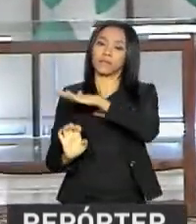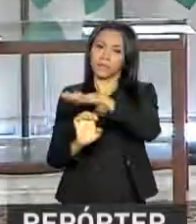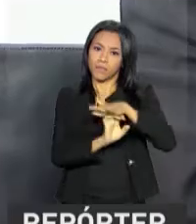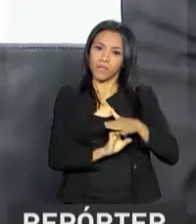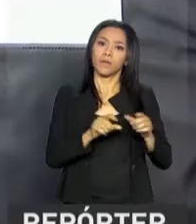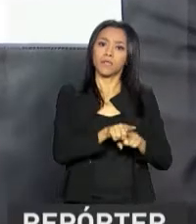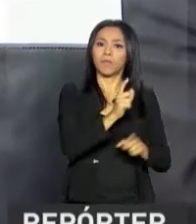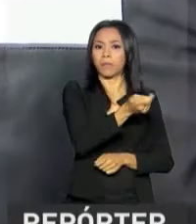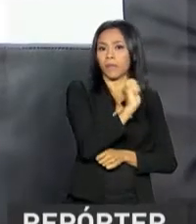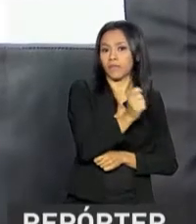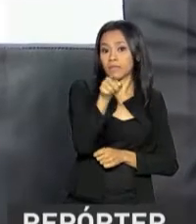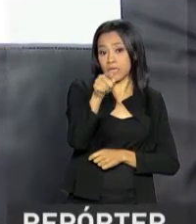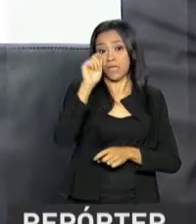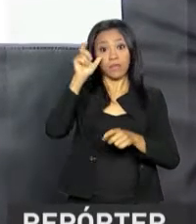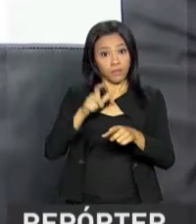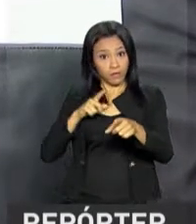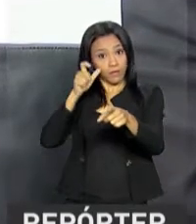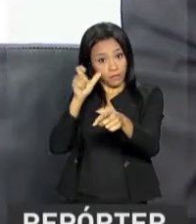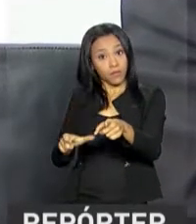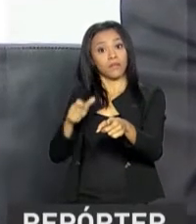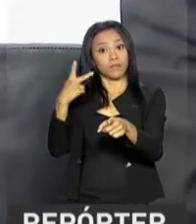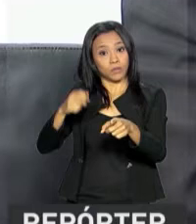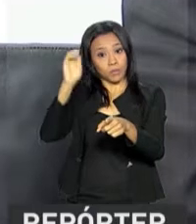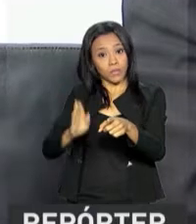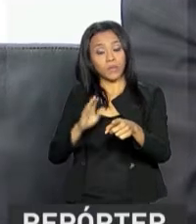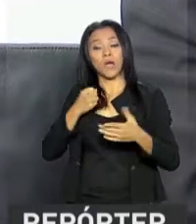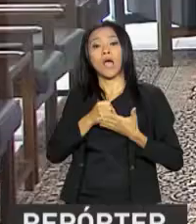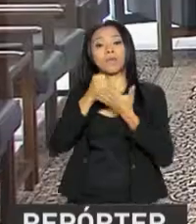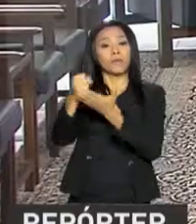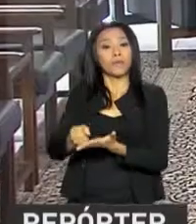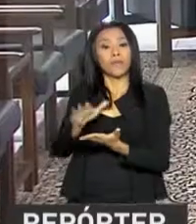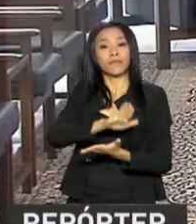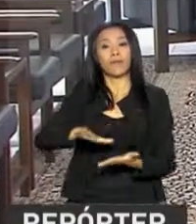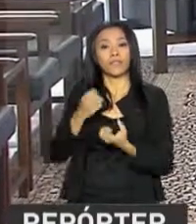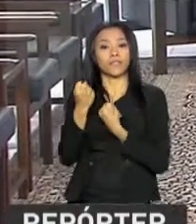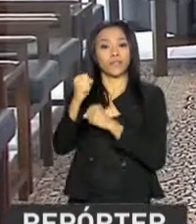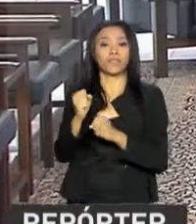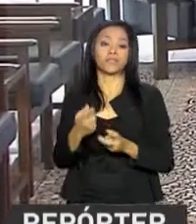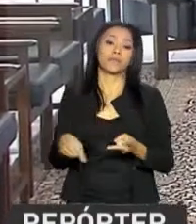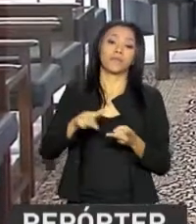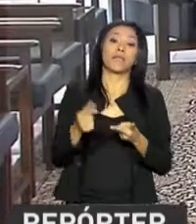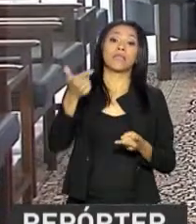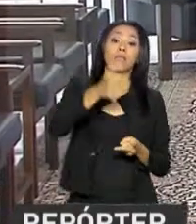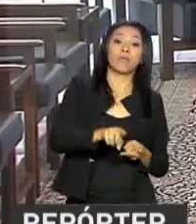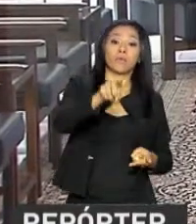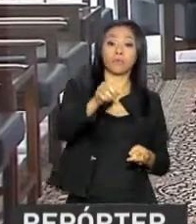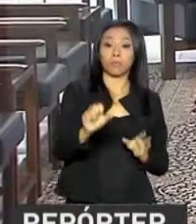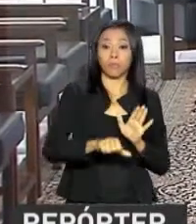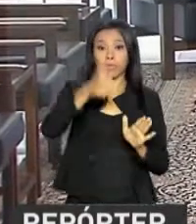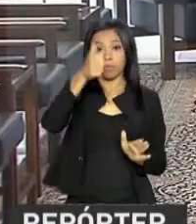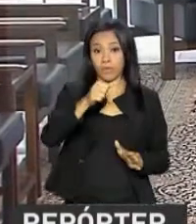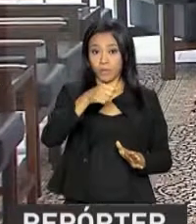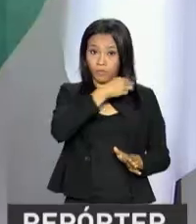interesse do país africano em cooperar com o brasil na área de defesa em seguida foi a vez da reunião com o primeiro ministro